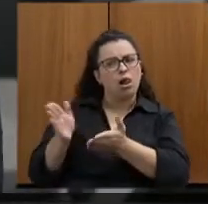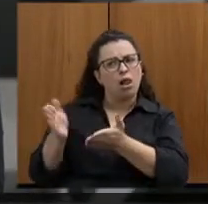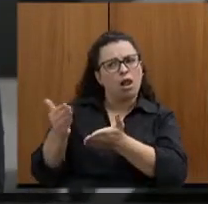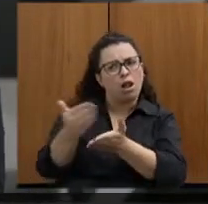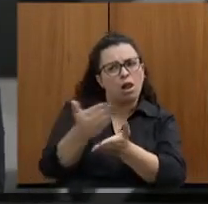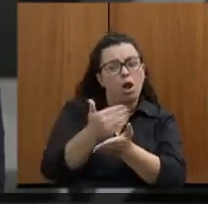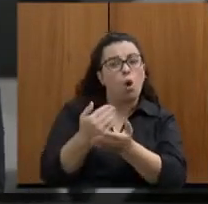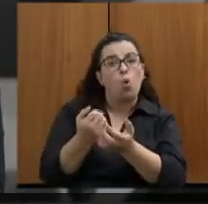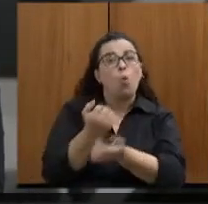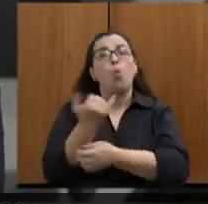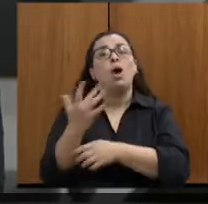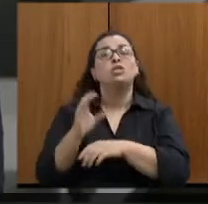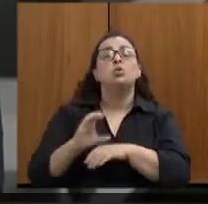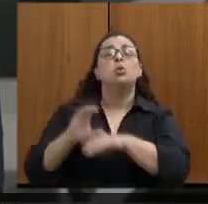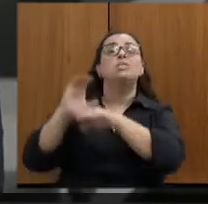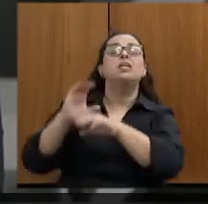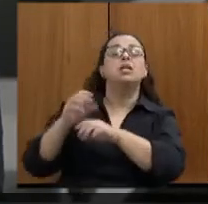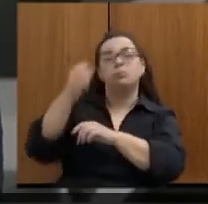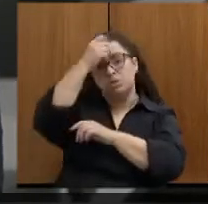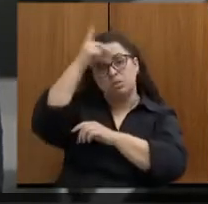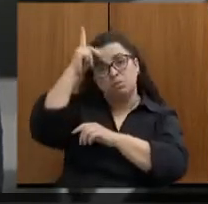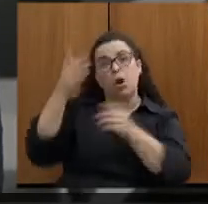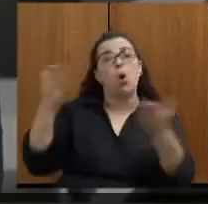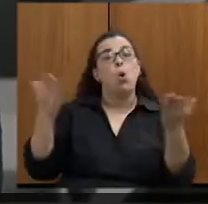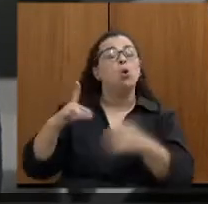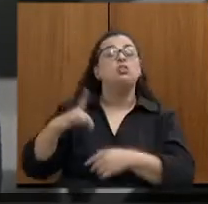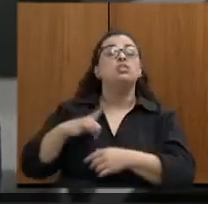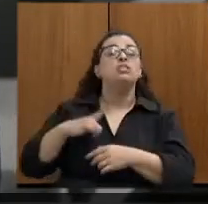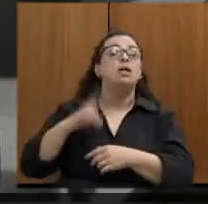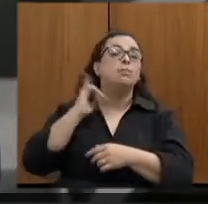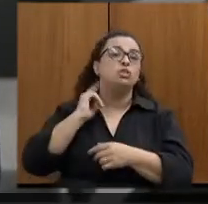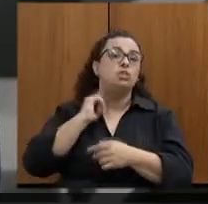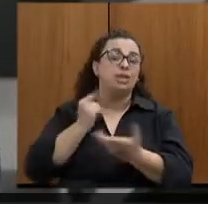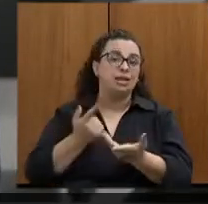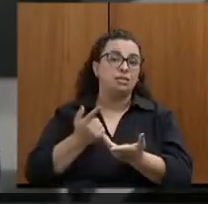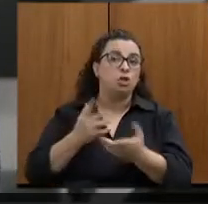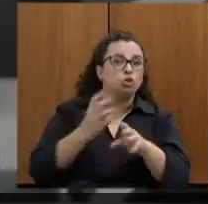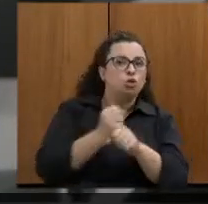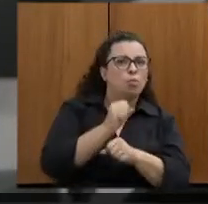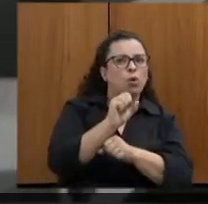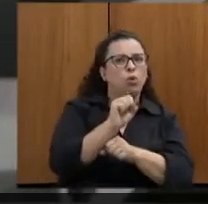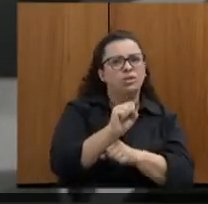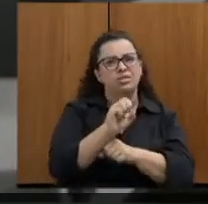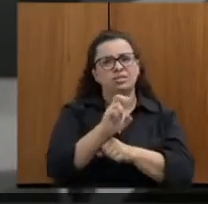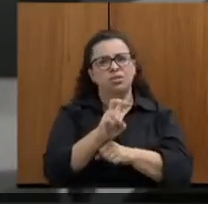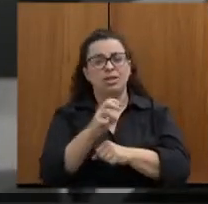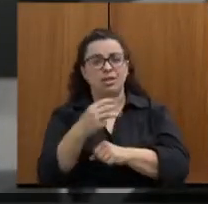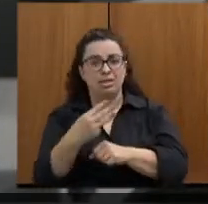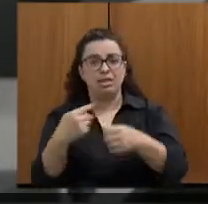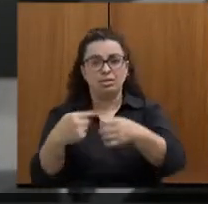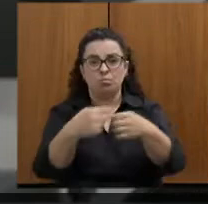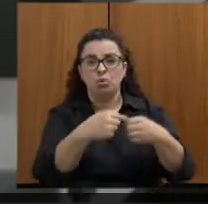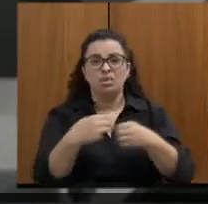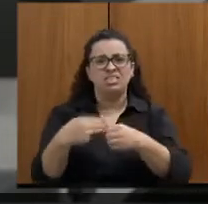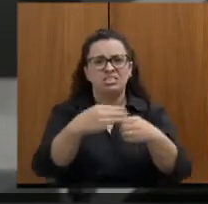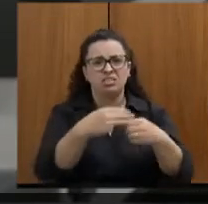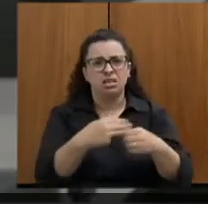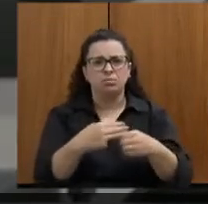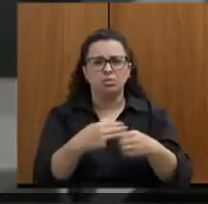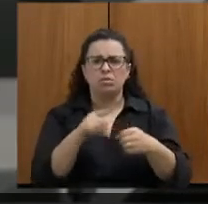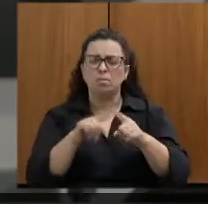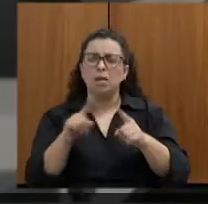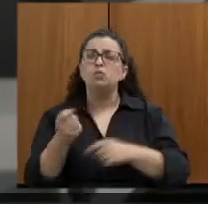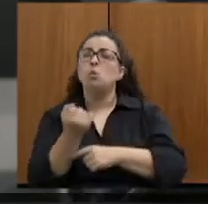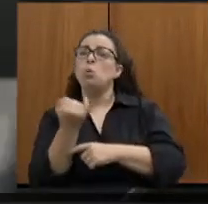conselhos municipais nós temos hoje no Estado de Minas Gerais, dentro dos 853 municípios. Que essa é uma informação, importante para que a